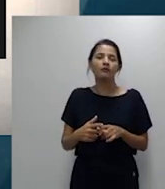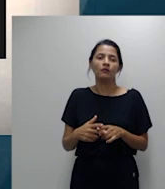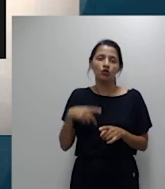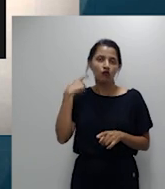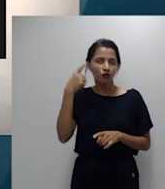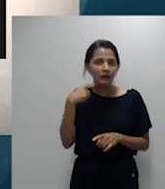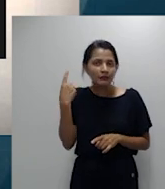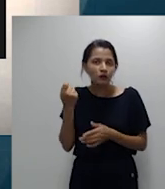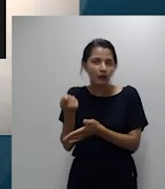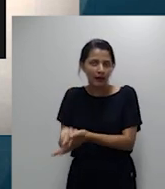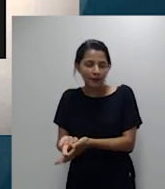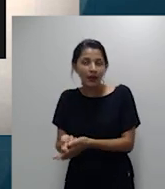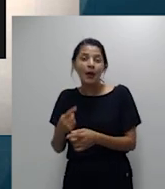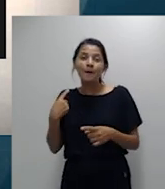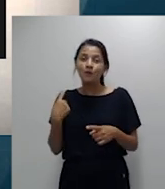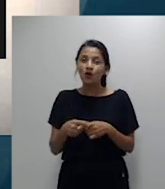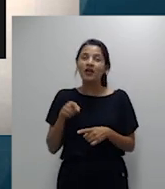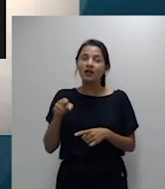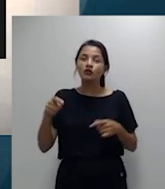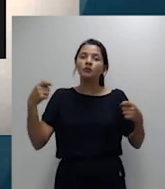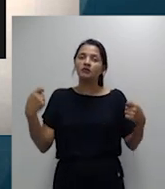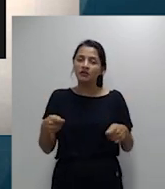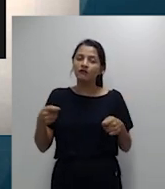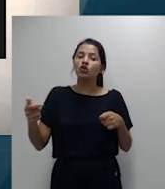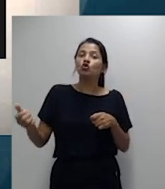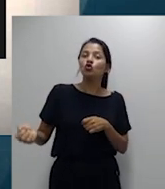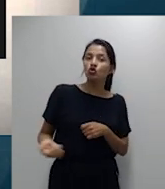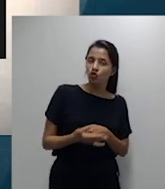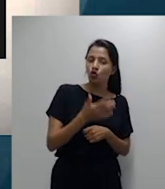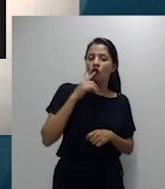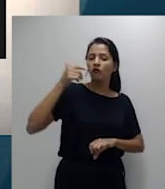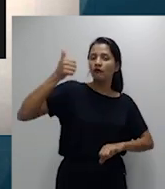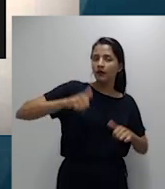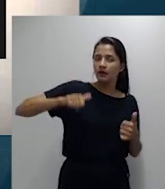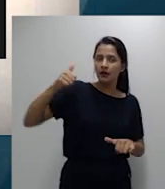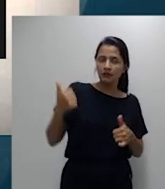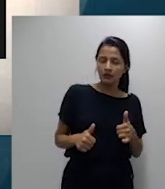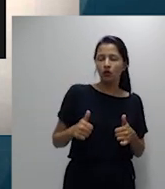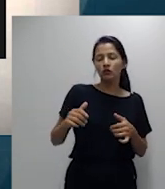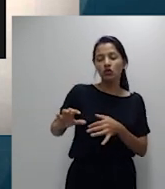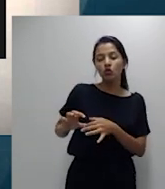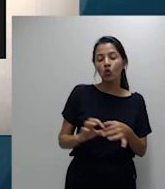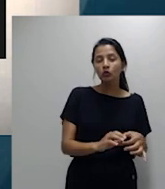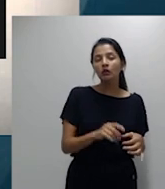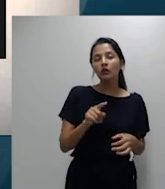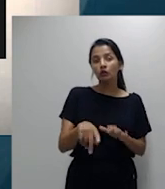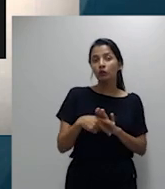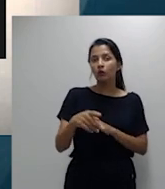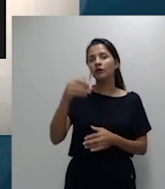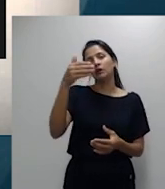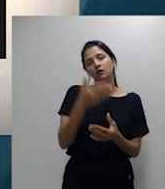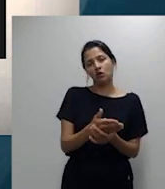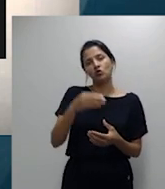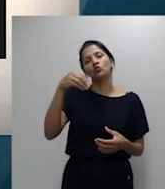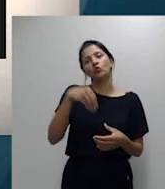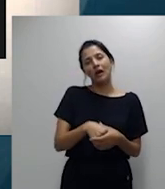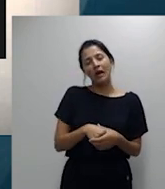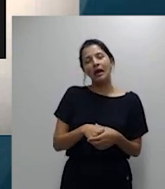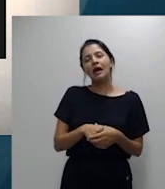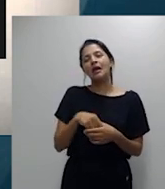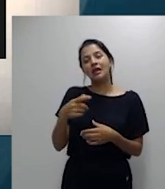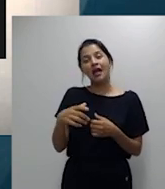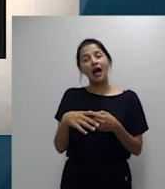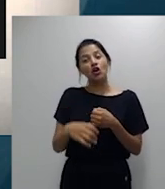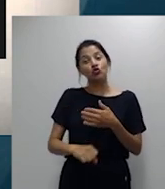postal Providência exigiria novo exame do contexto fático-probatório constante dos Autos O que é vedado pela súmula